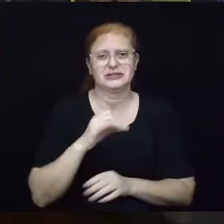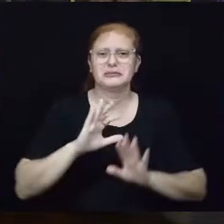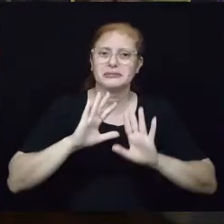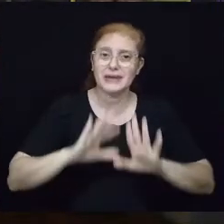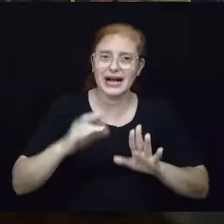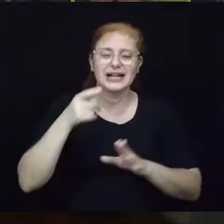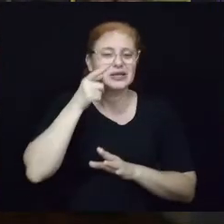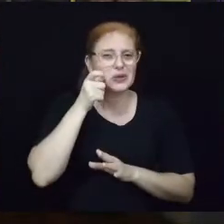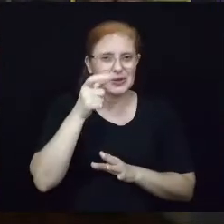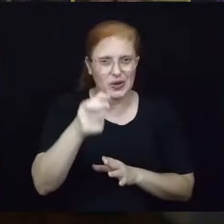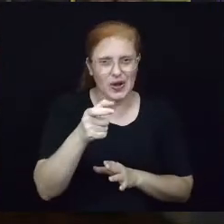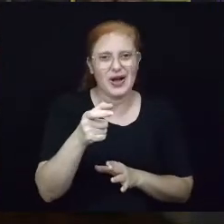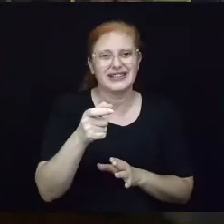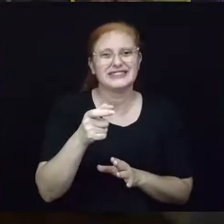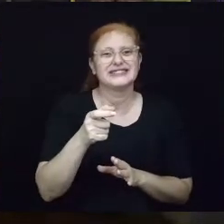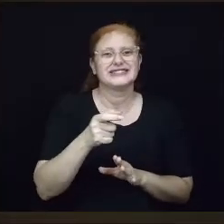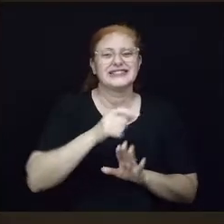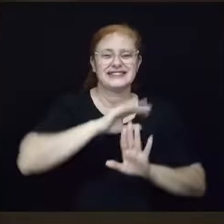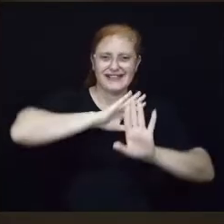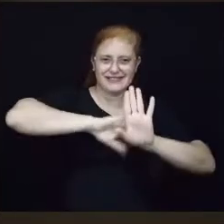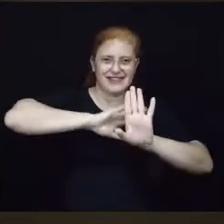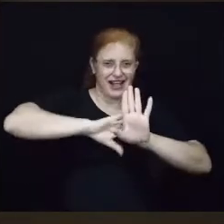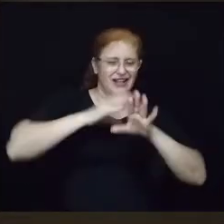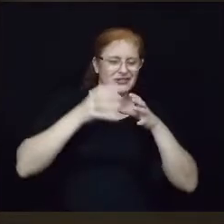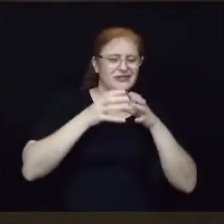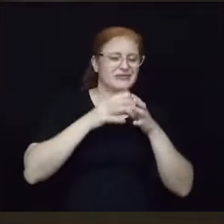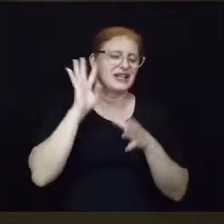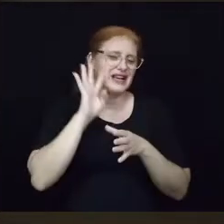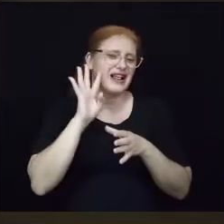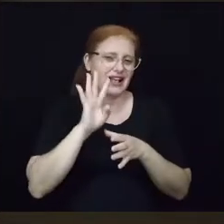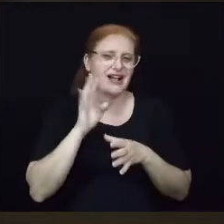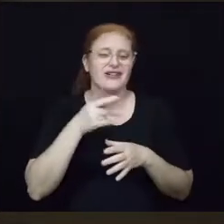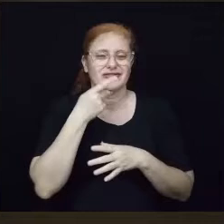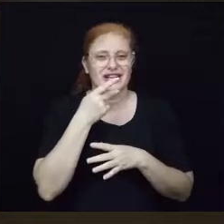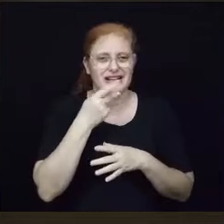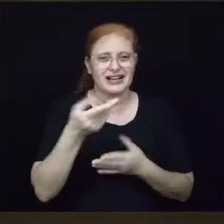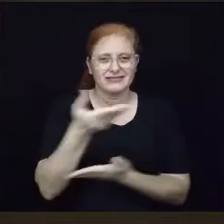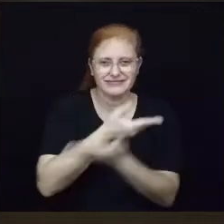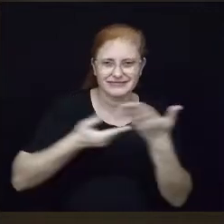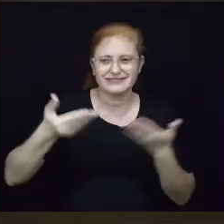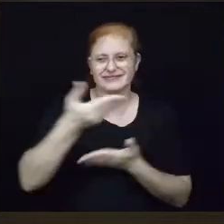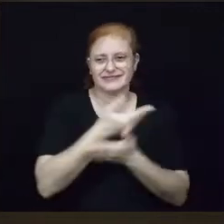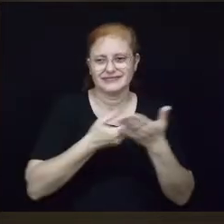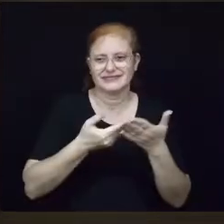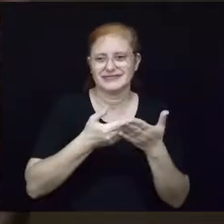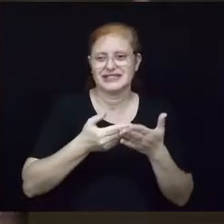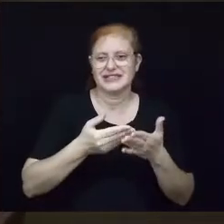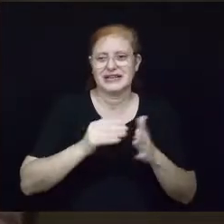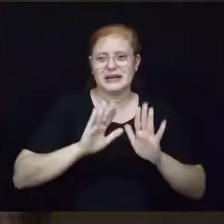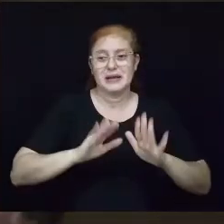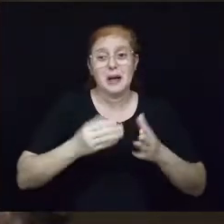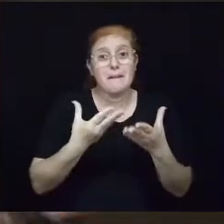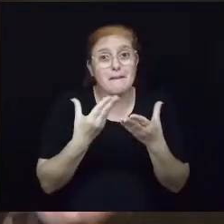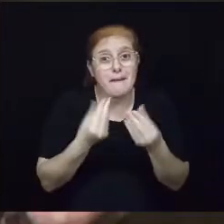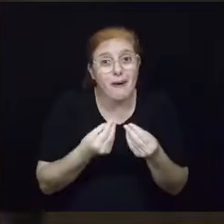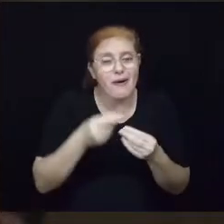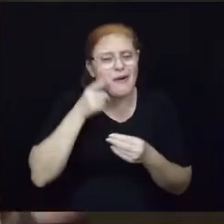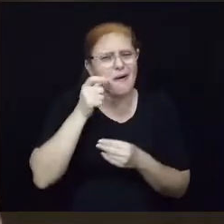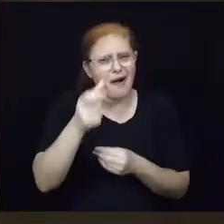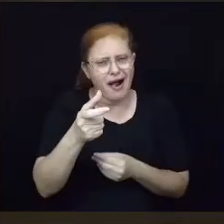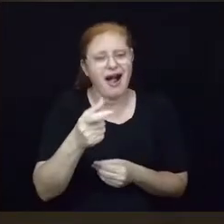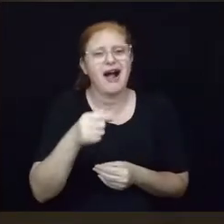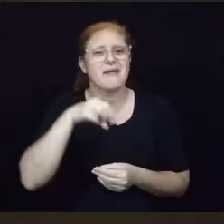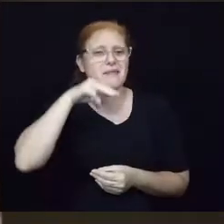Mas essas curiosidades aí do backstage são bacanas de trazer também, compartilhar com vocês. Aliás, muitas curiosidades que